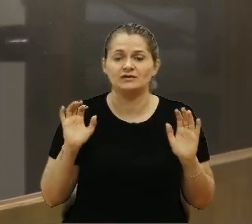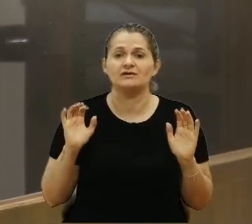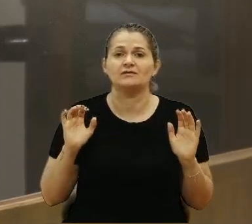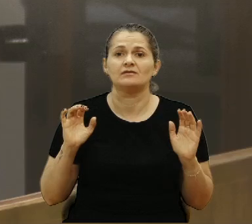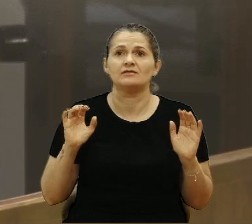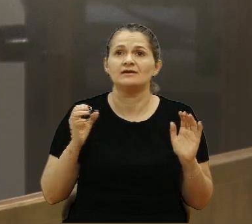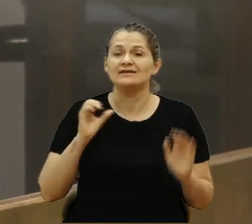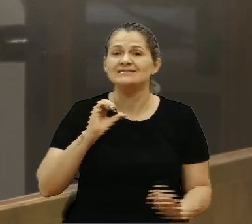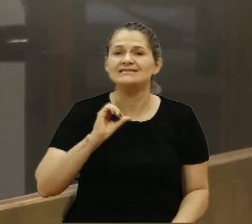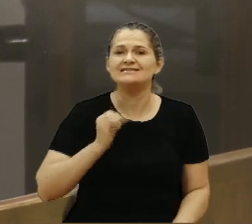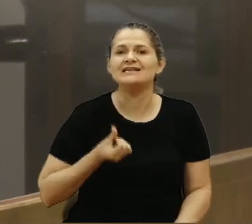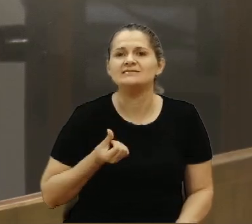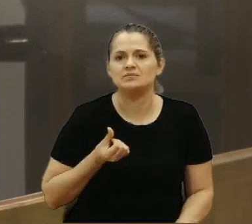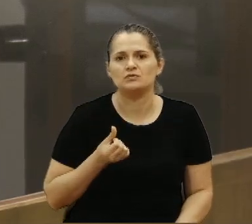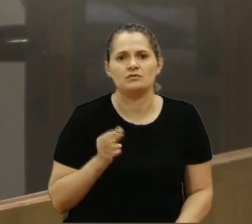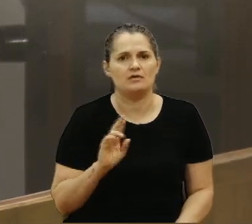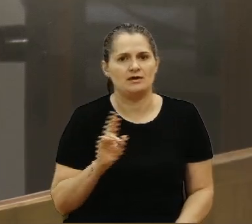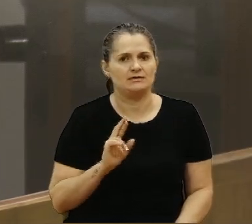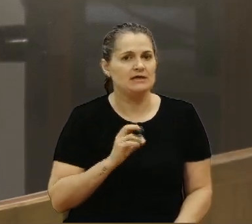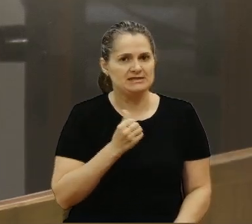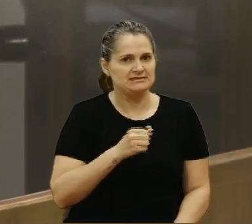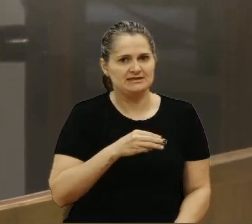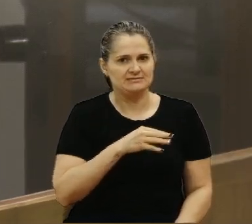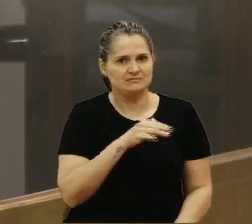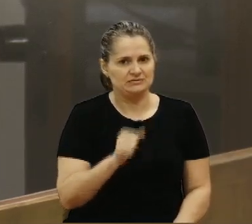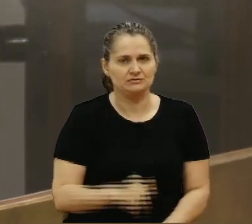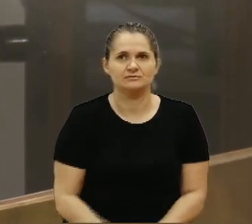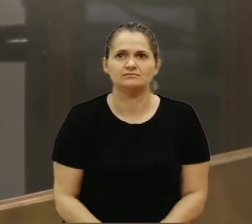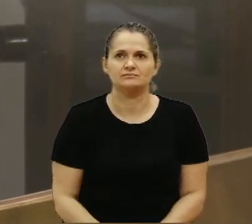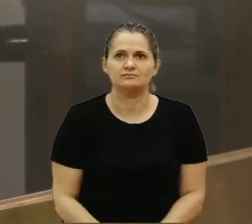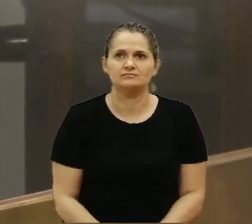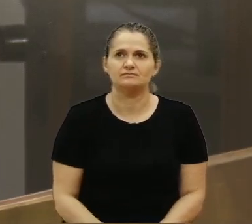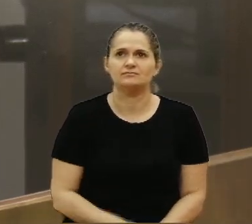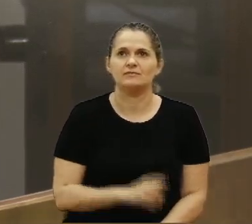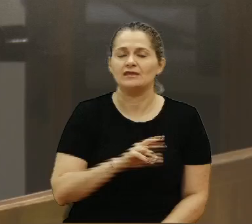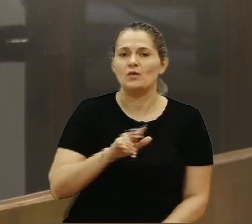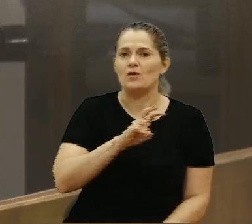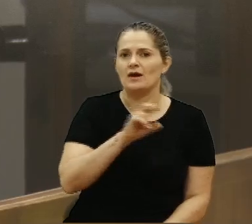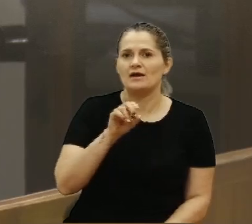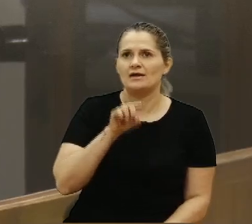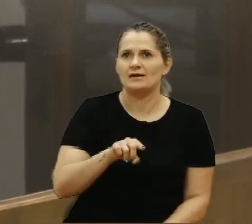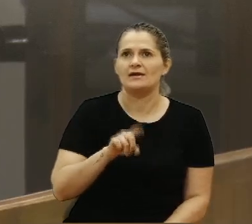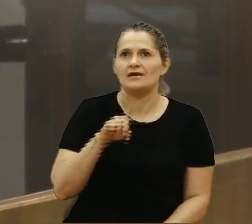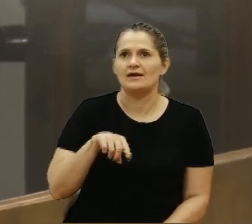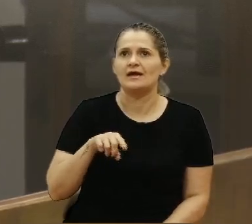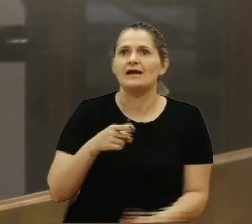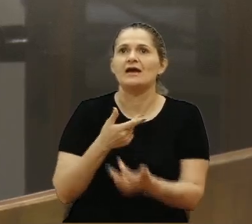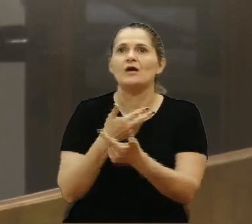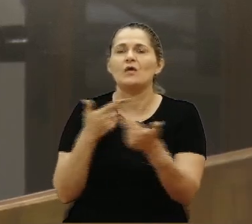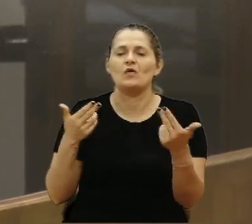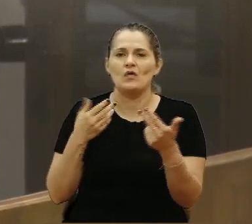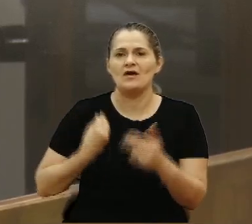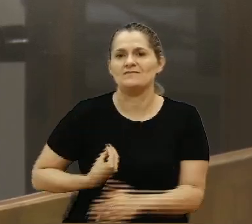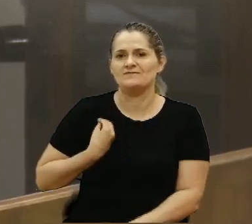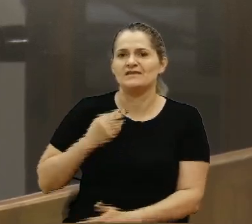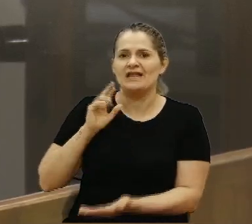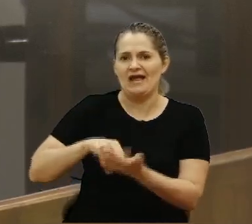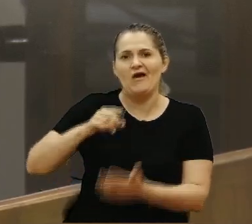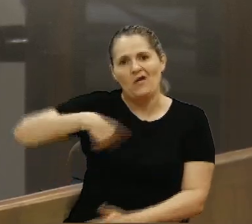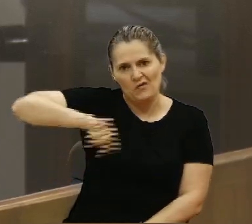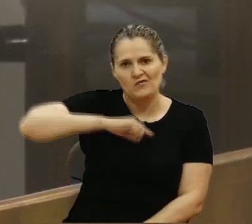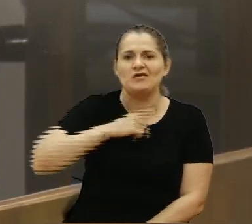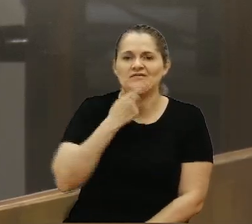é R$6.000, viu? Não é 6 milhões. Para concluir, não é Silvana. 500 mil. Então, é dessas coisas da vida real que nós